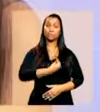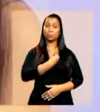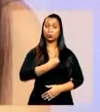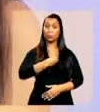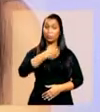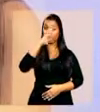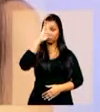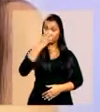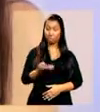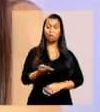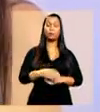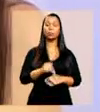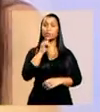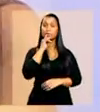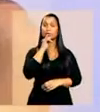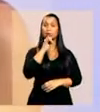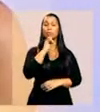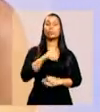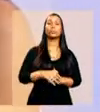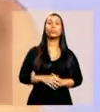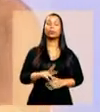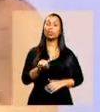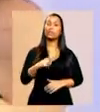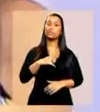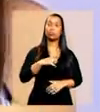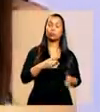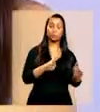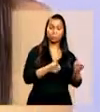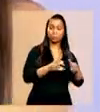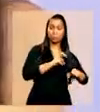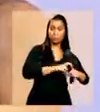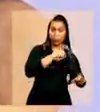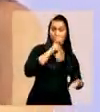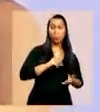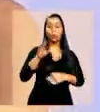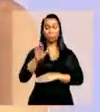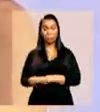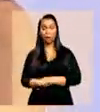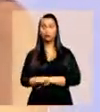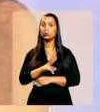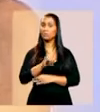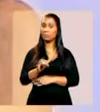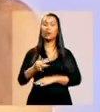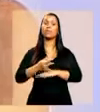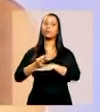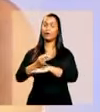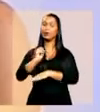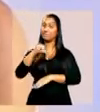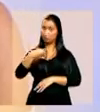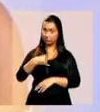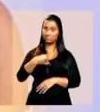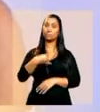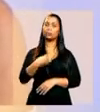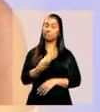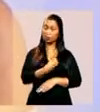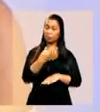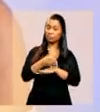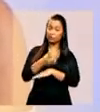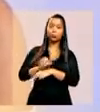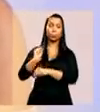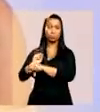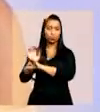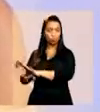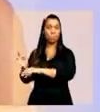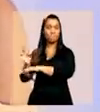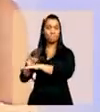integral. Nós temos alunos da educação infantil que ou ficam no período da manhã ou no período da tarde. Esses alunos vão entrar de férias, eles participam